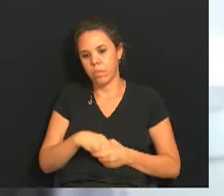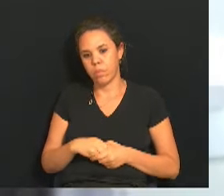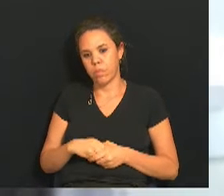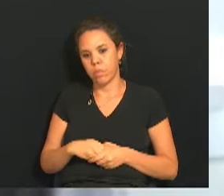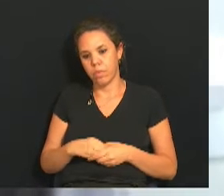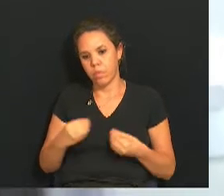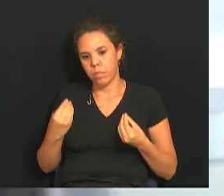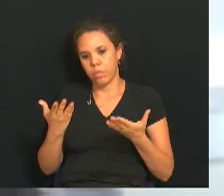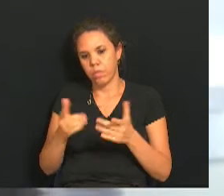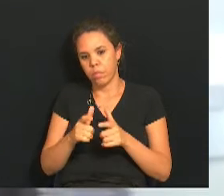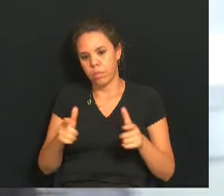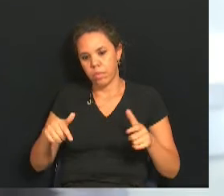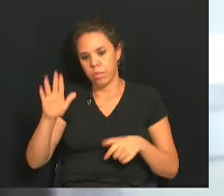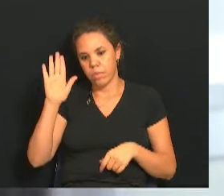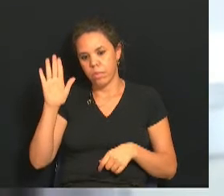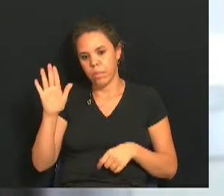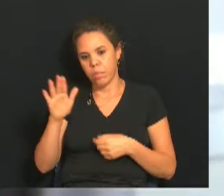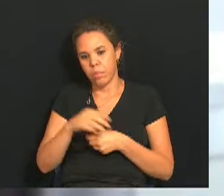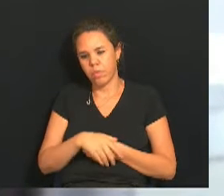maior robustez